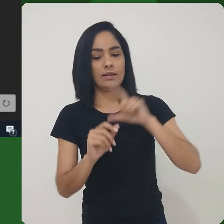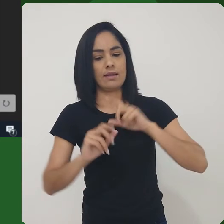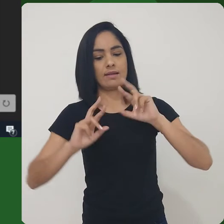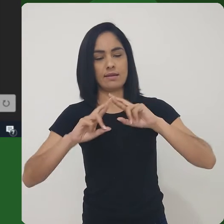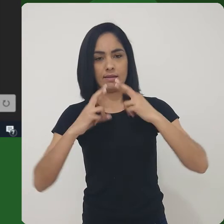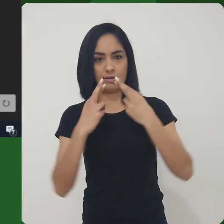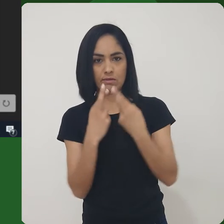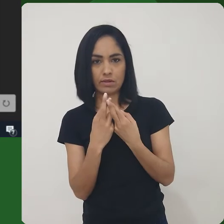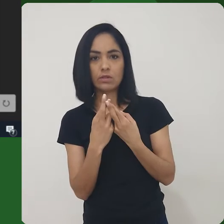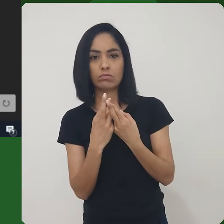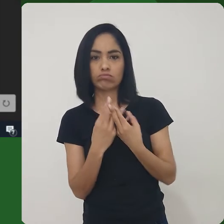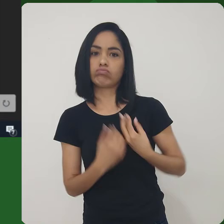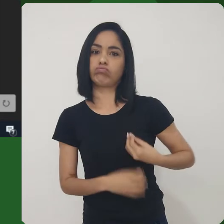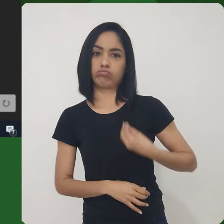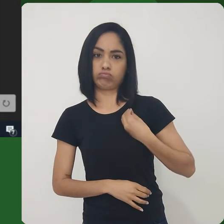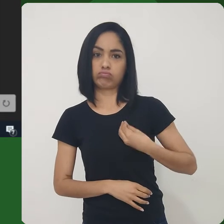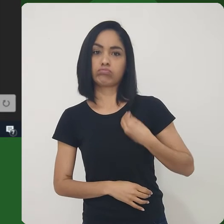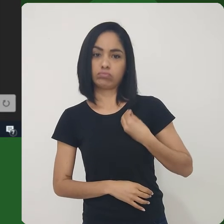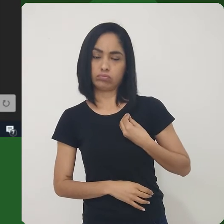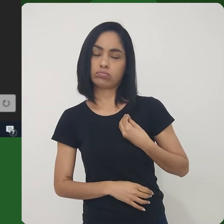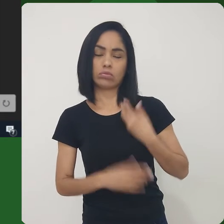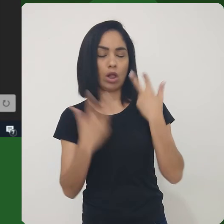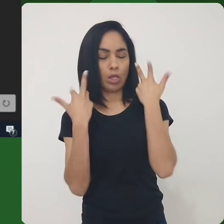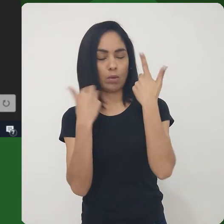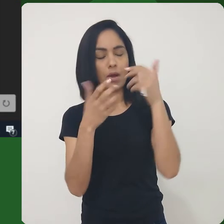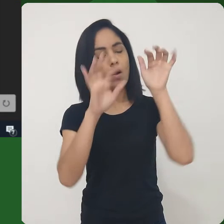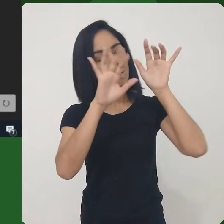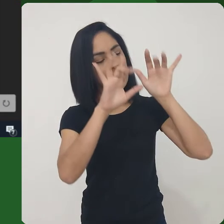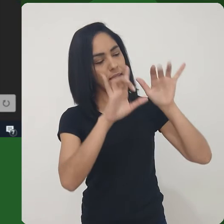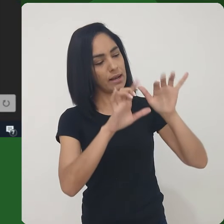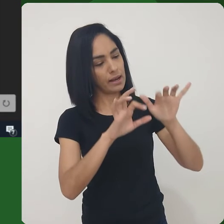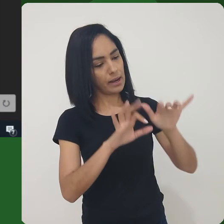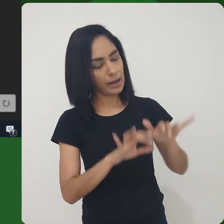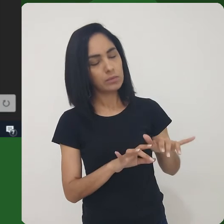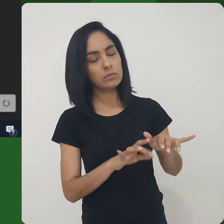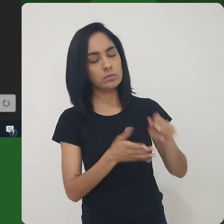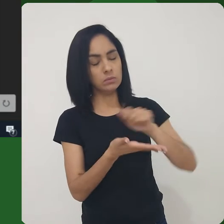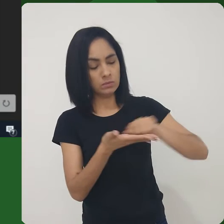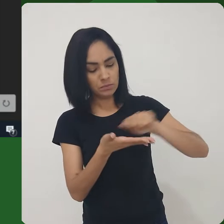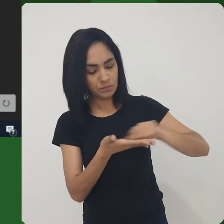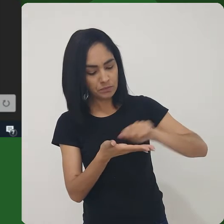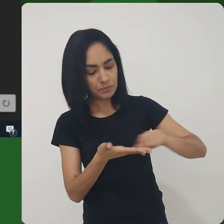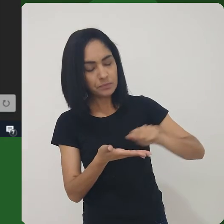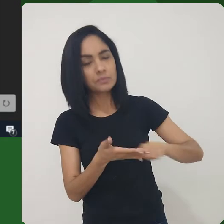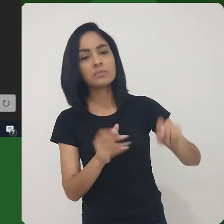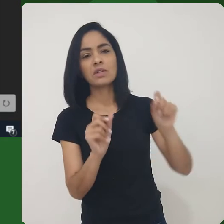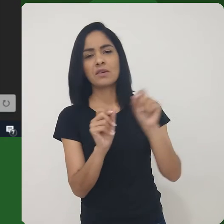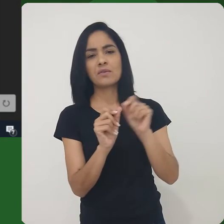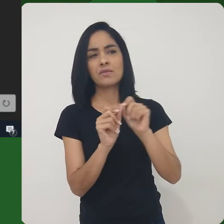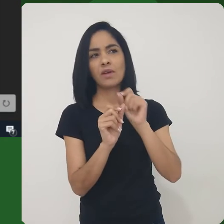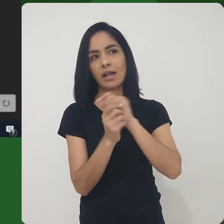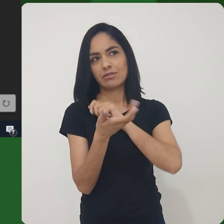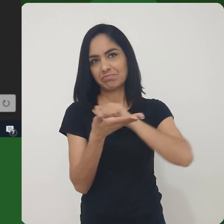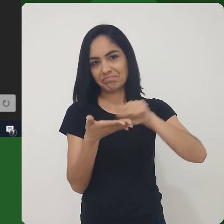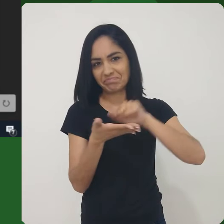né, acontece a reunião, a gente deve estar lá presente, toma nota, né,